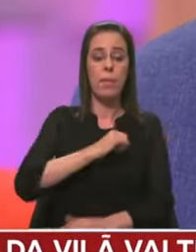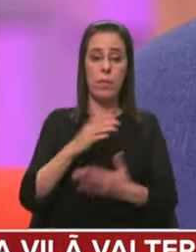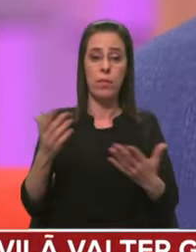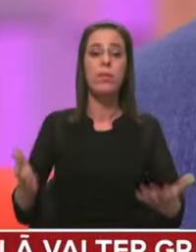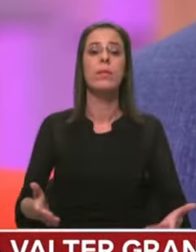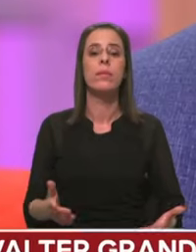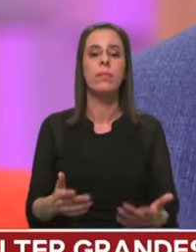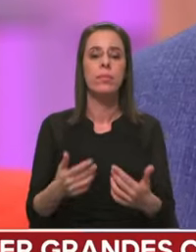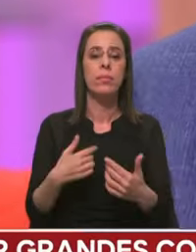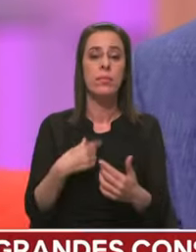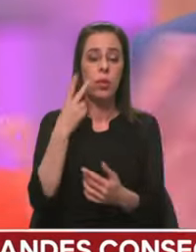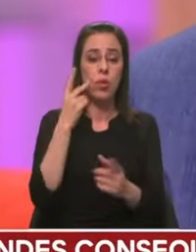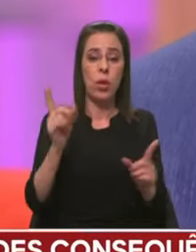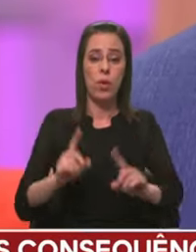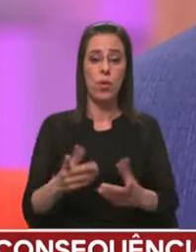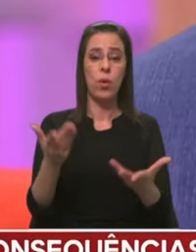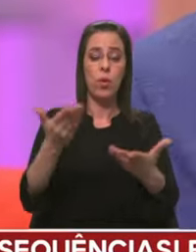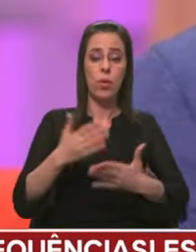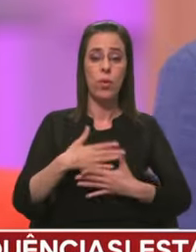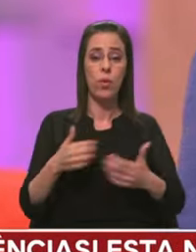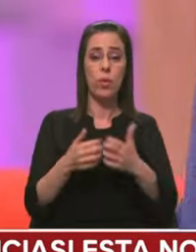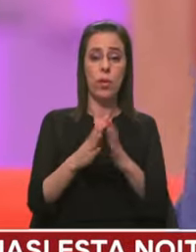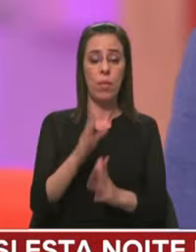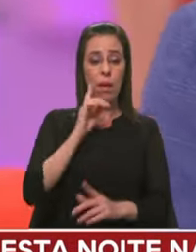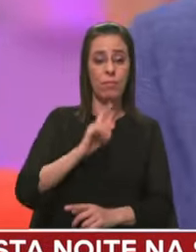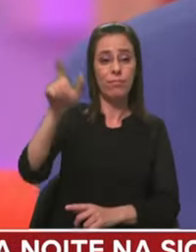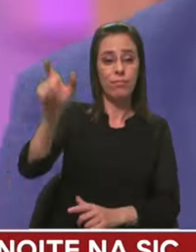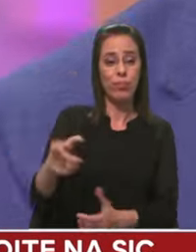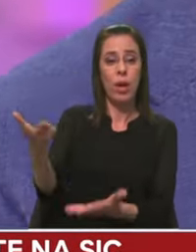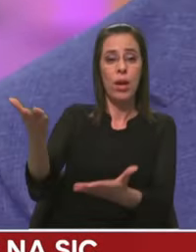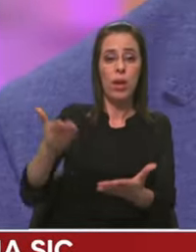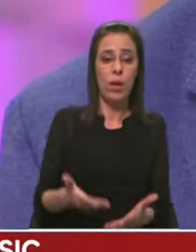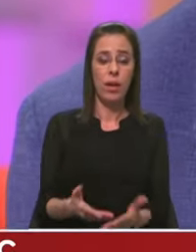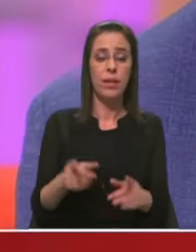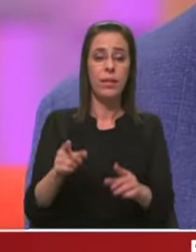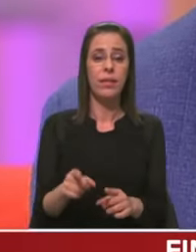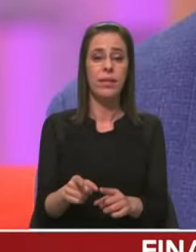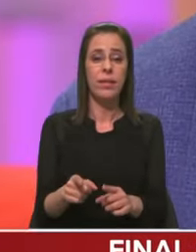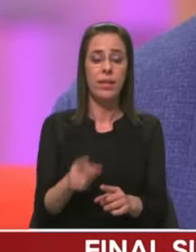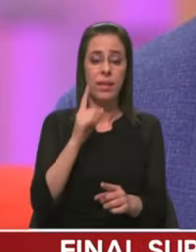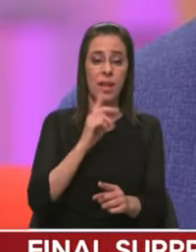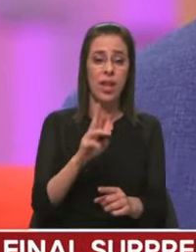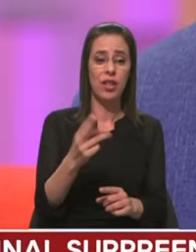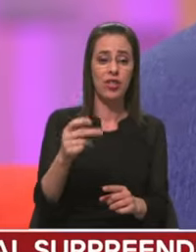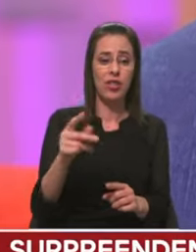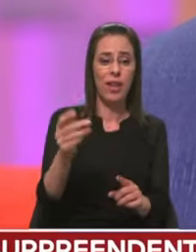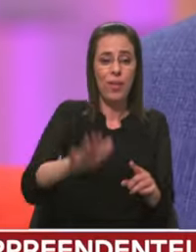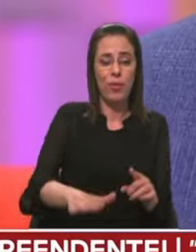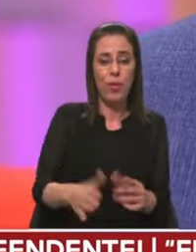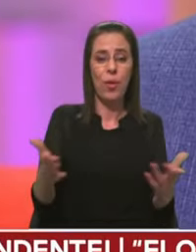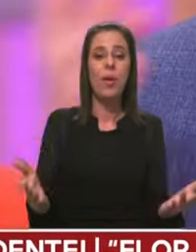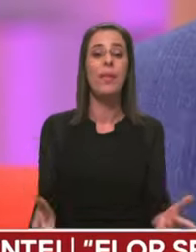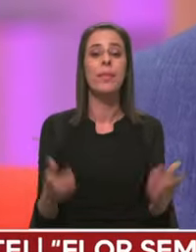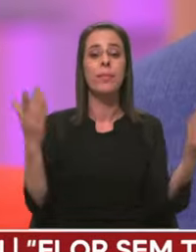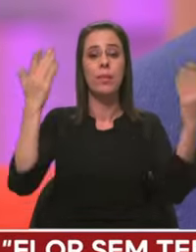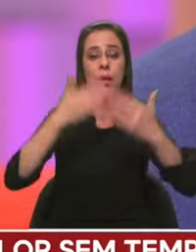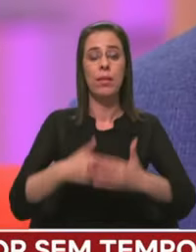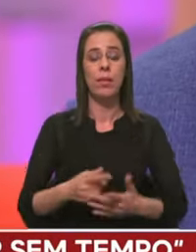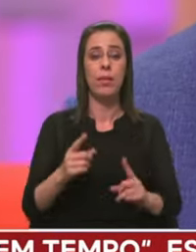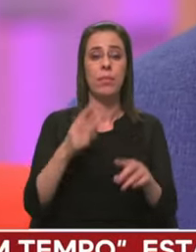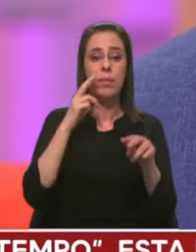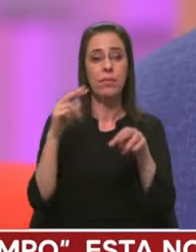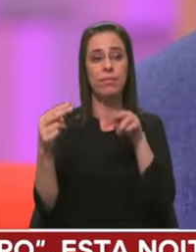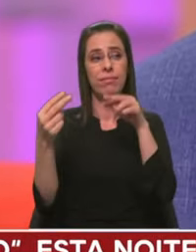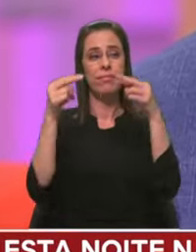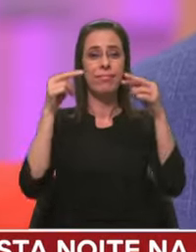com onde já não vivia convidou os amigos todos incluindo a a e pronto e naquela noite nós começamos a